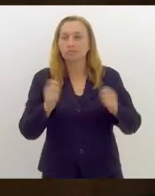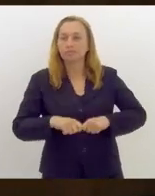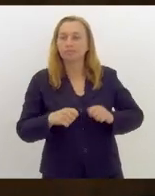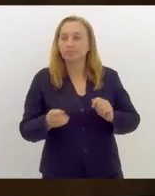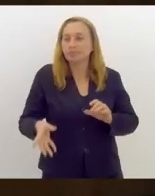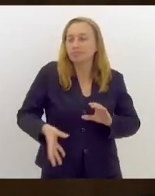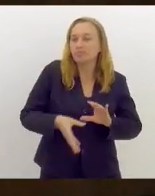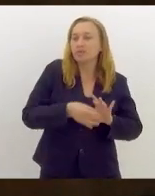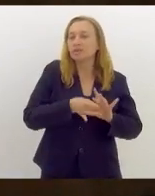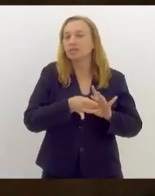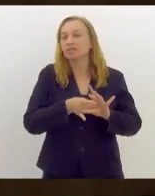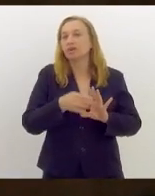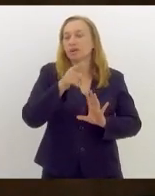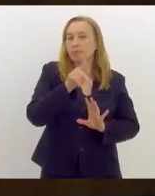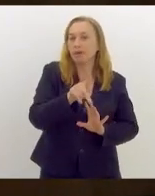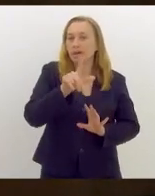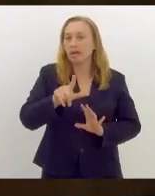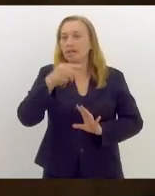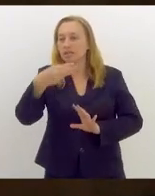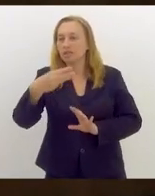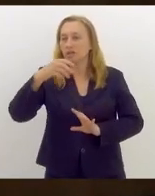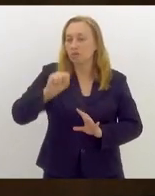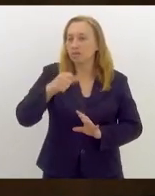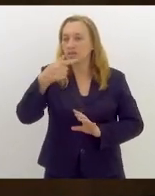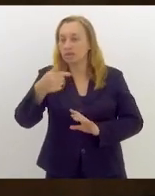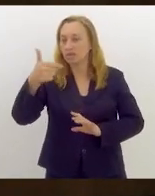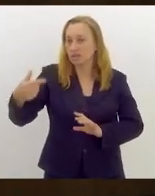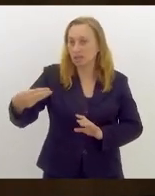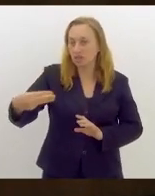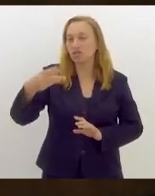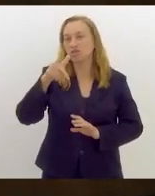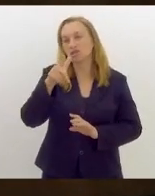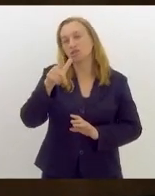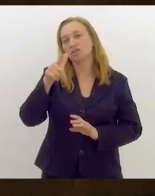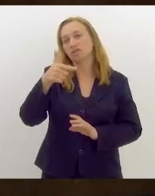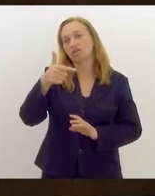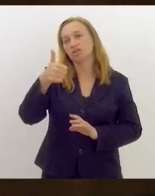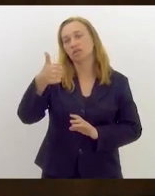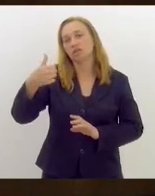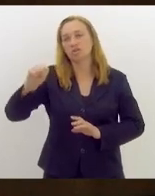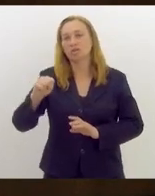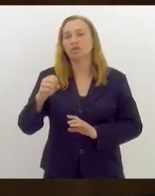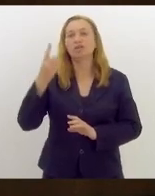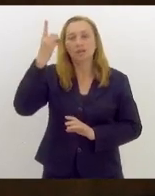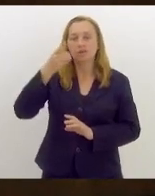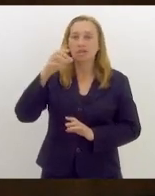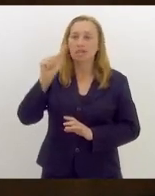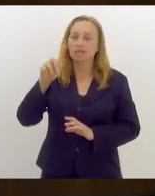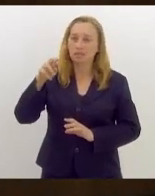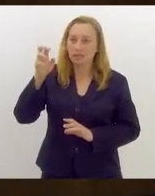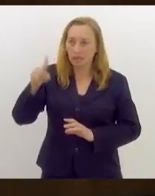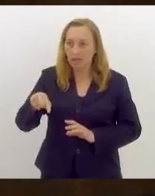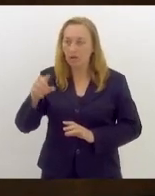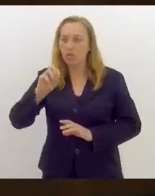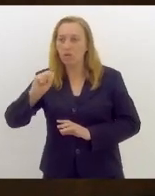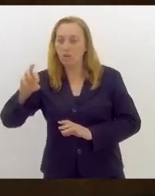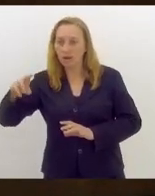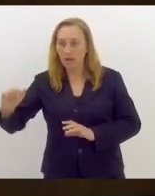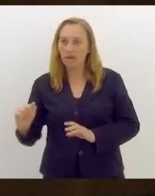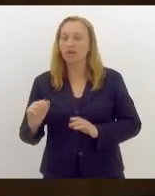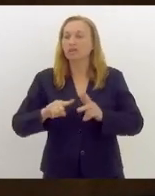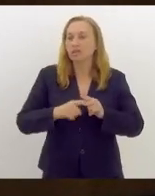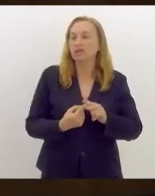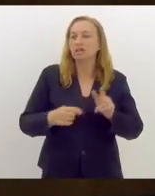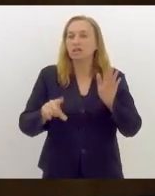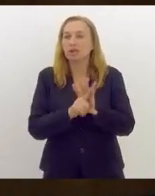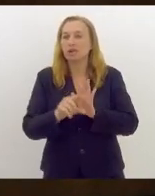anexação ao PL 3873 de 18 do deputado André Corrêa que alterou as